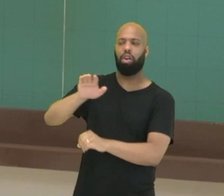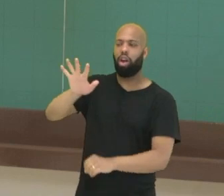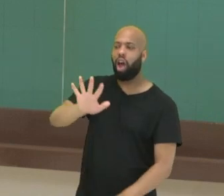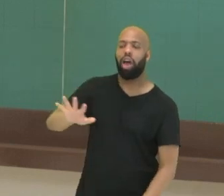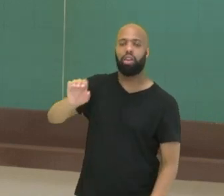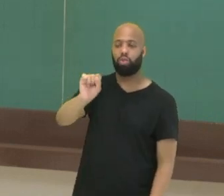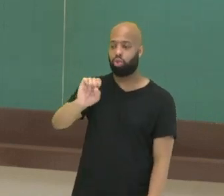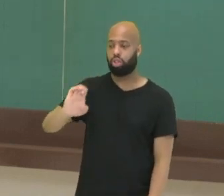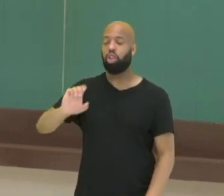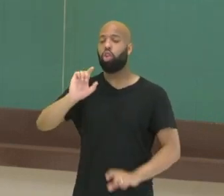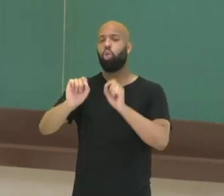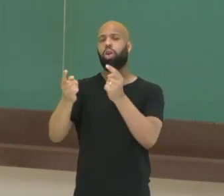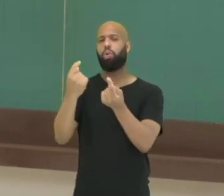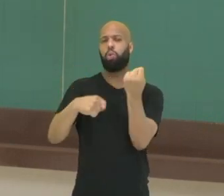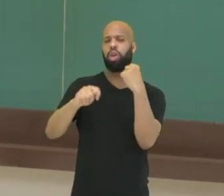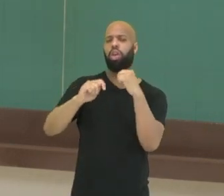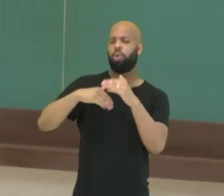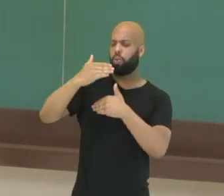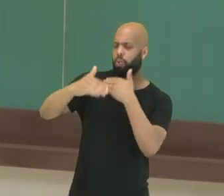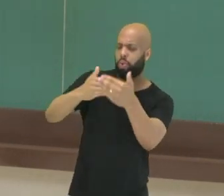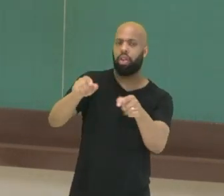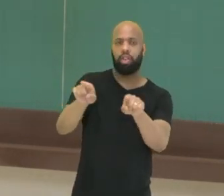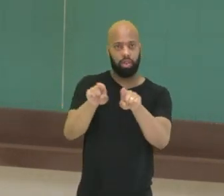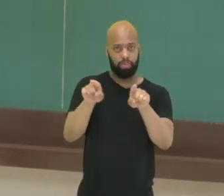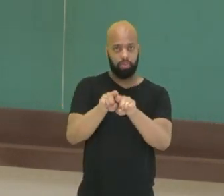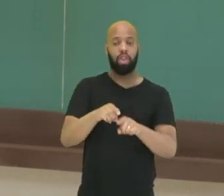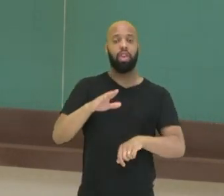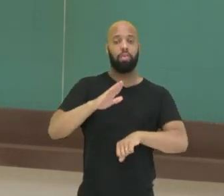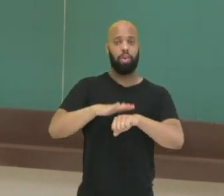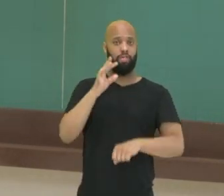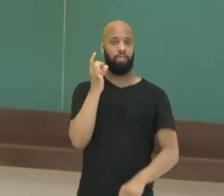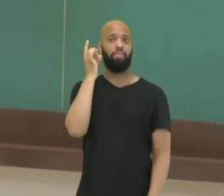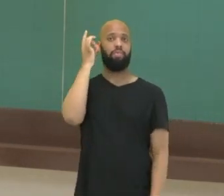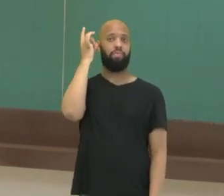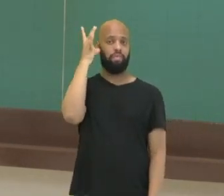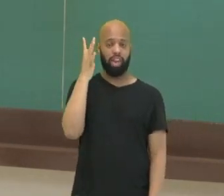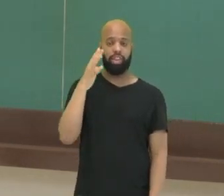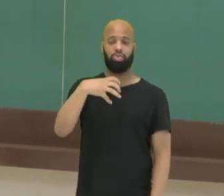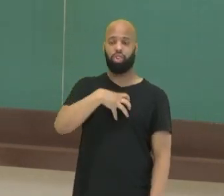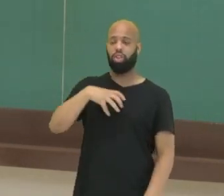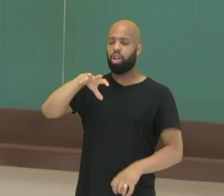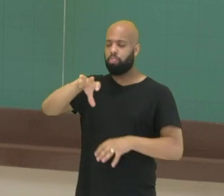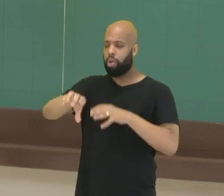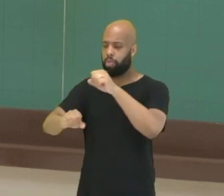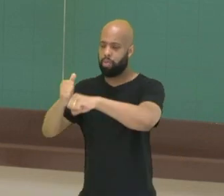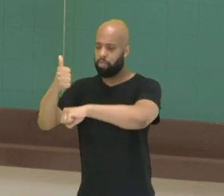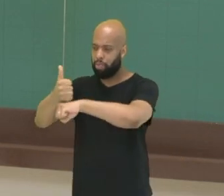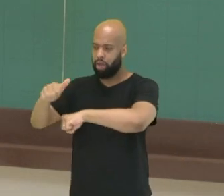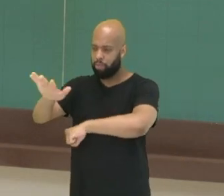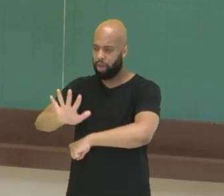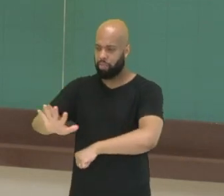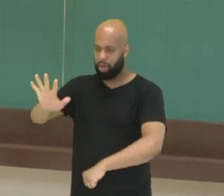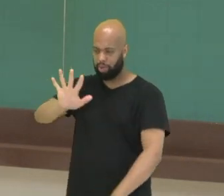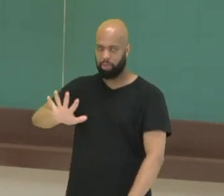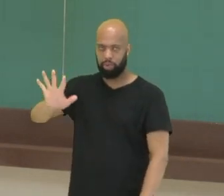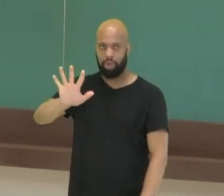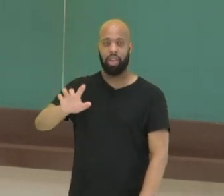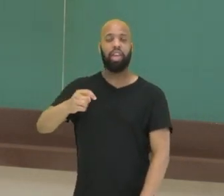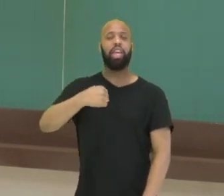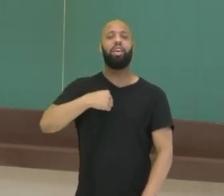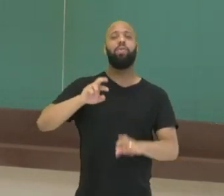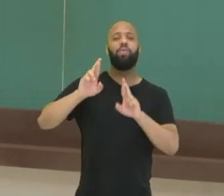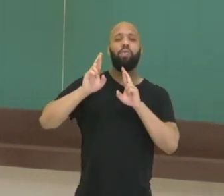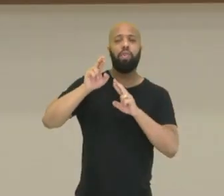atividades econômicas se desenvolveram e facilitaram essa ocupação da região. Espero